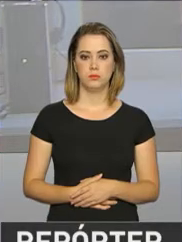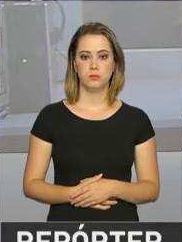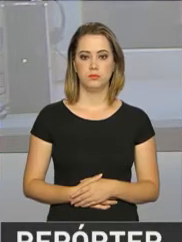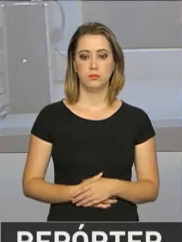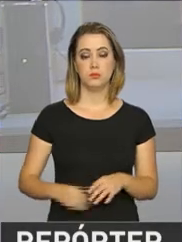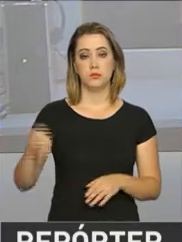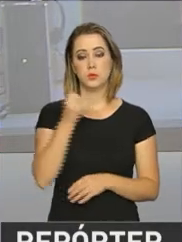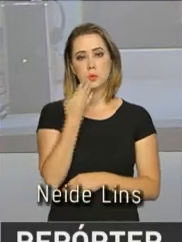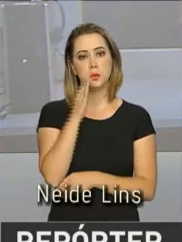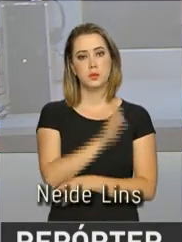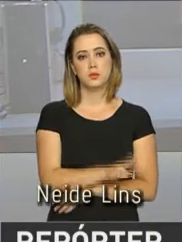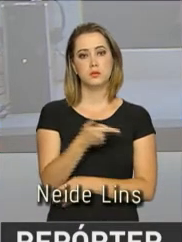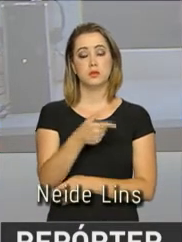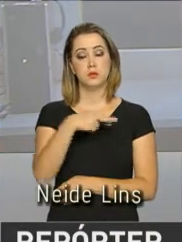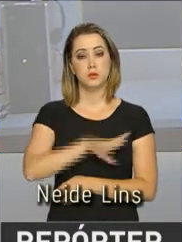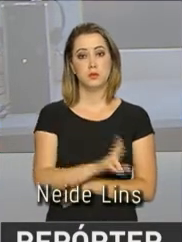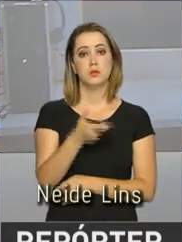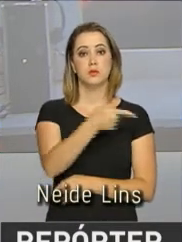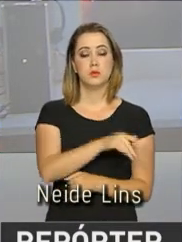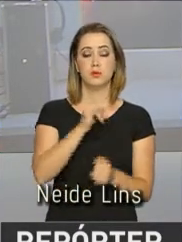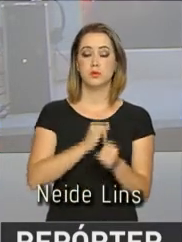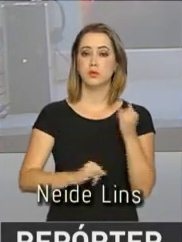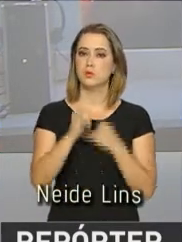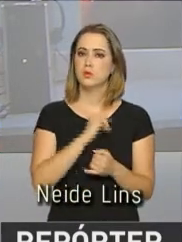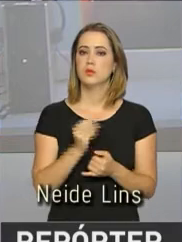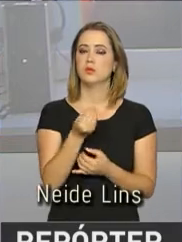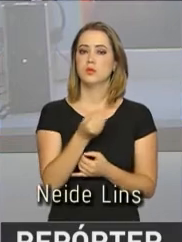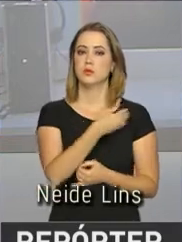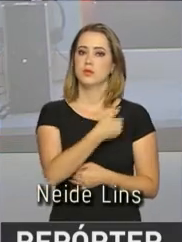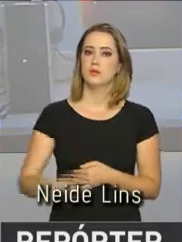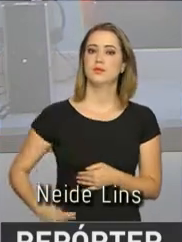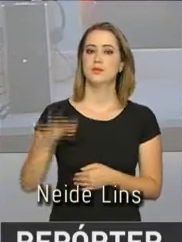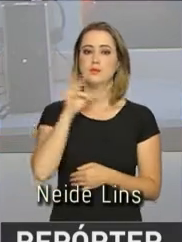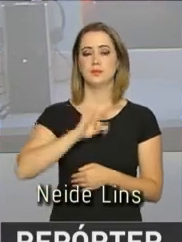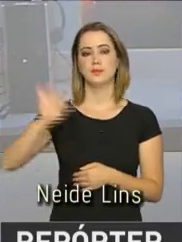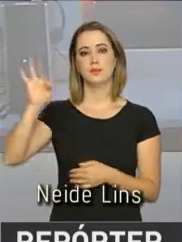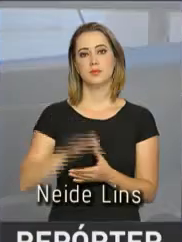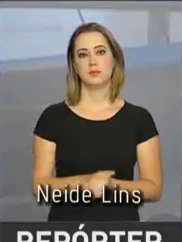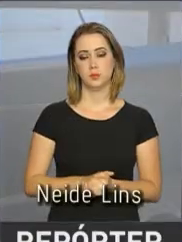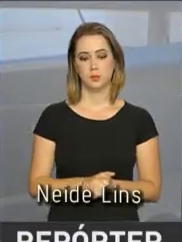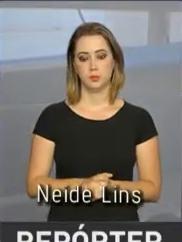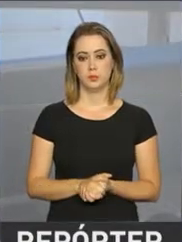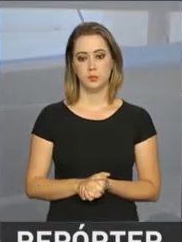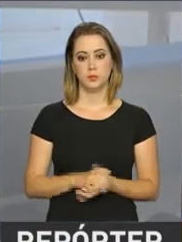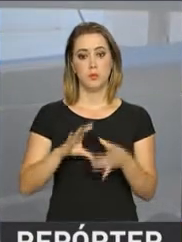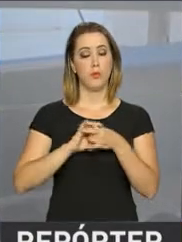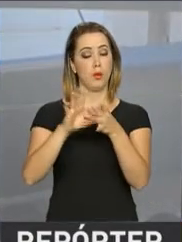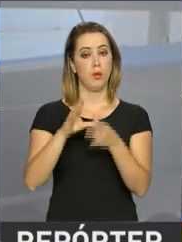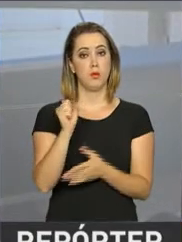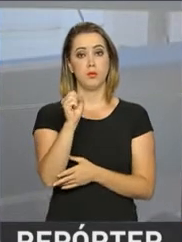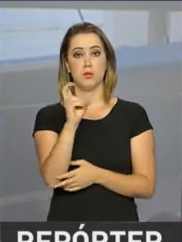olá boa tarde o repórter nbr está de volta trazendo pra você as notícias do governo federal liberados